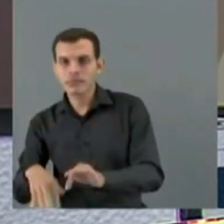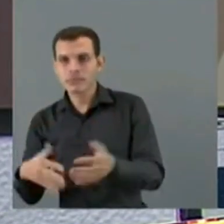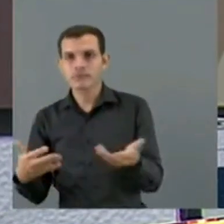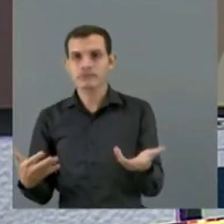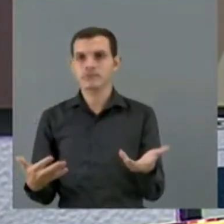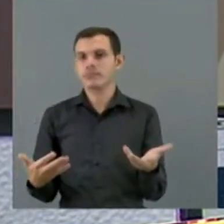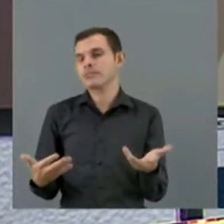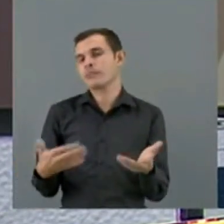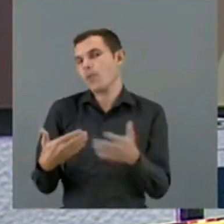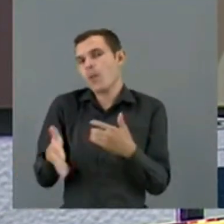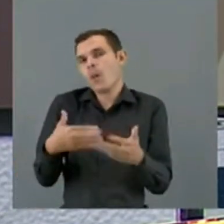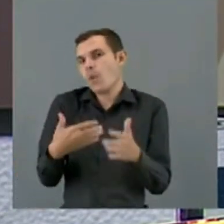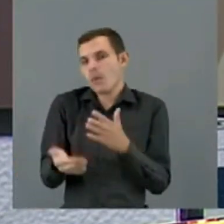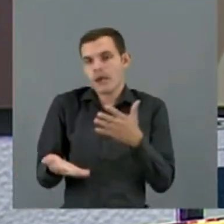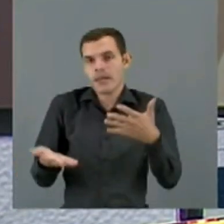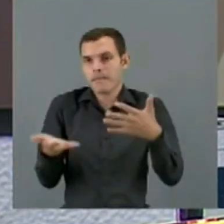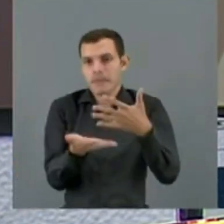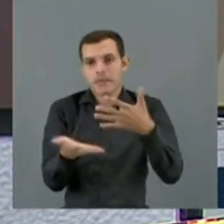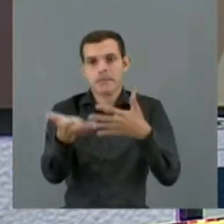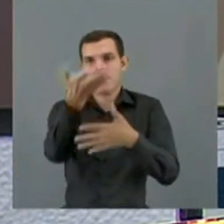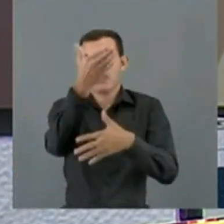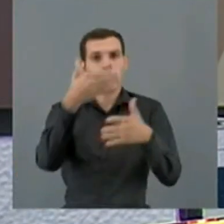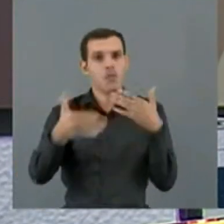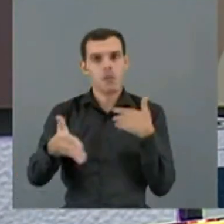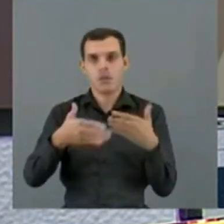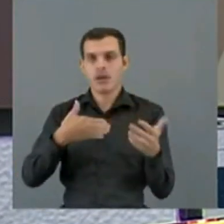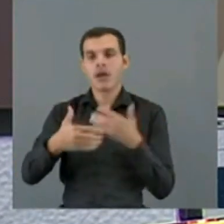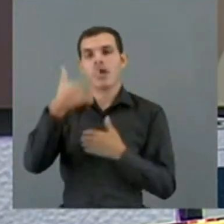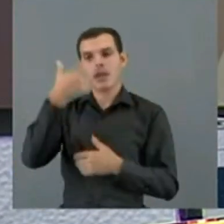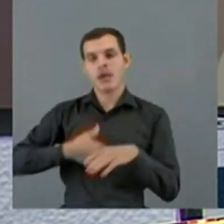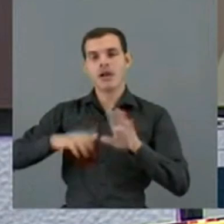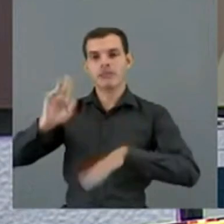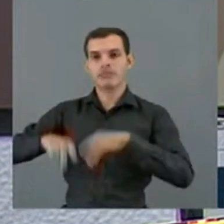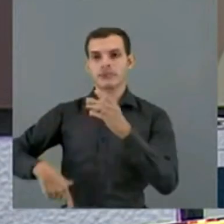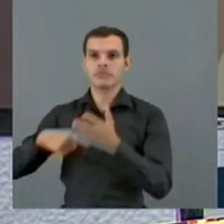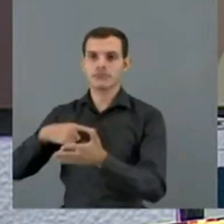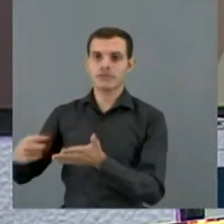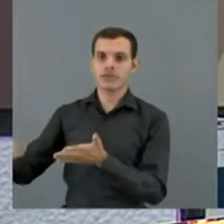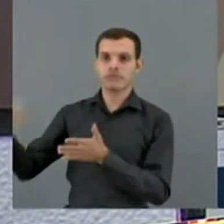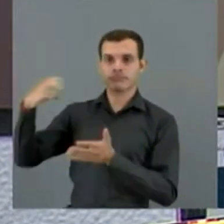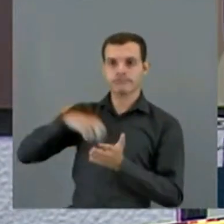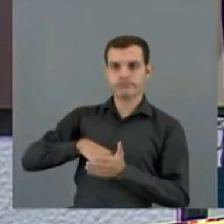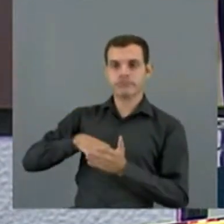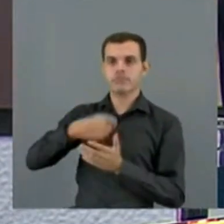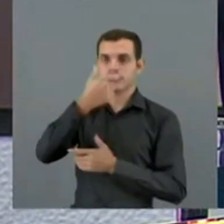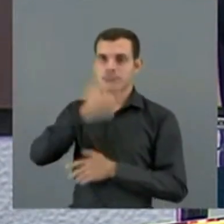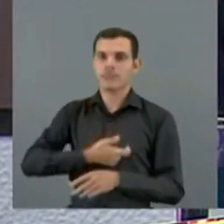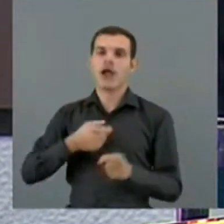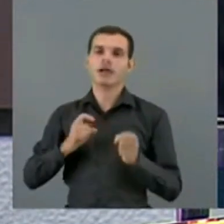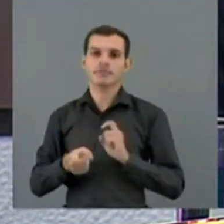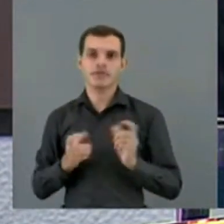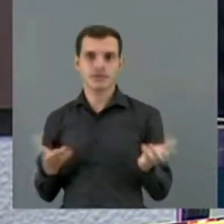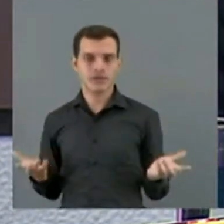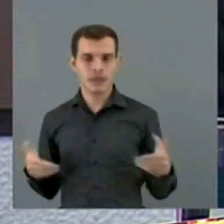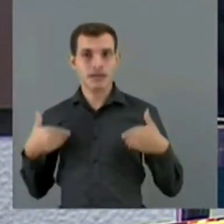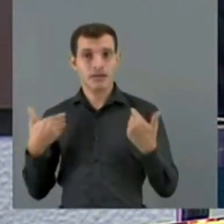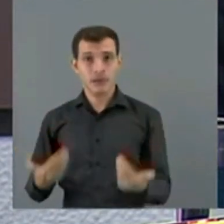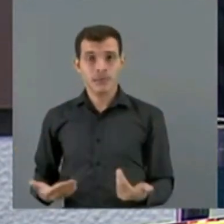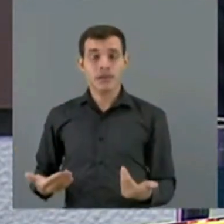em qualquer instância, sob pena de ser punido administrativamente. De sorte que, quando a